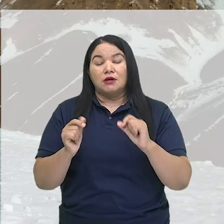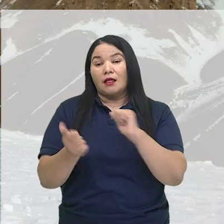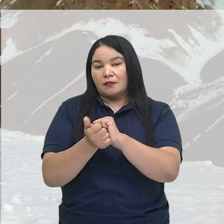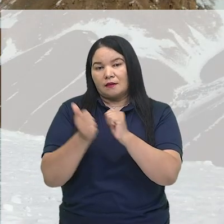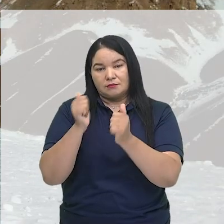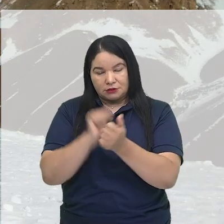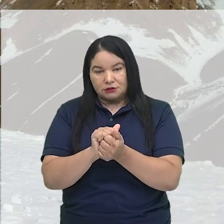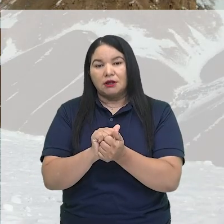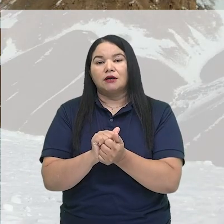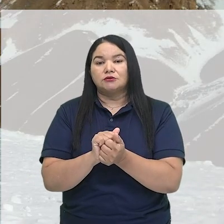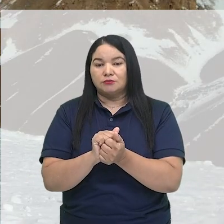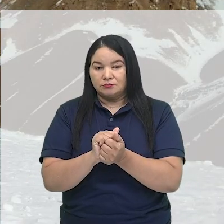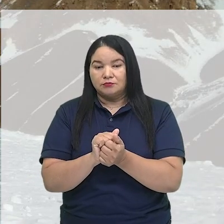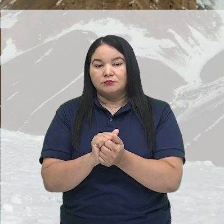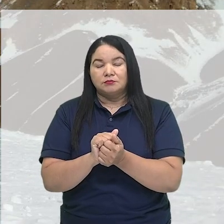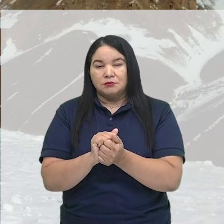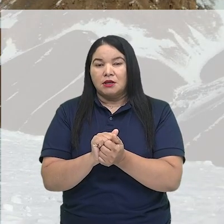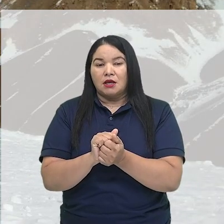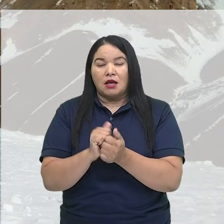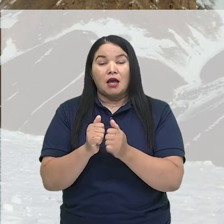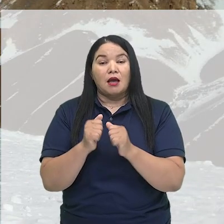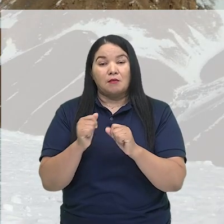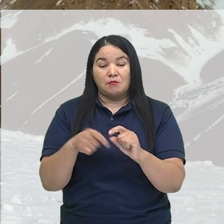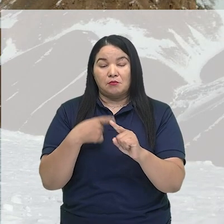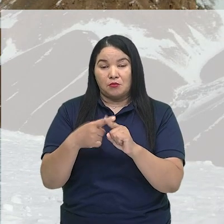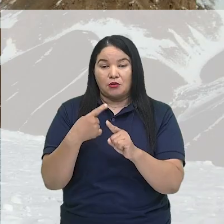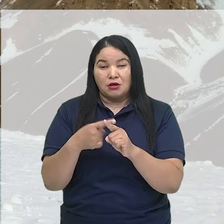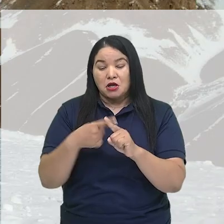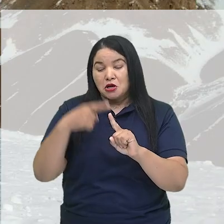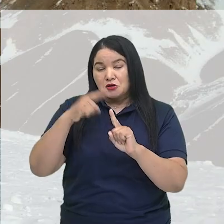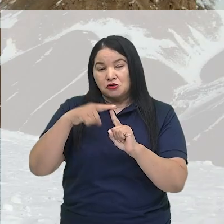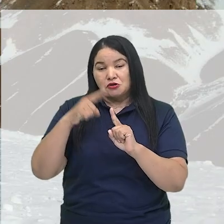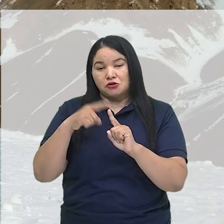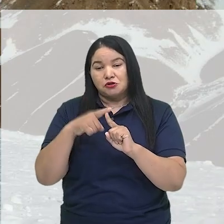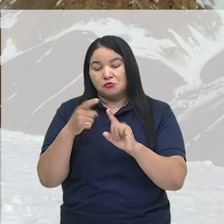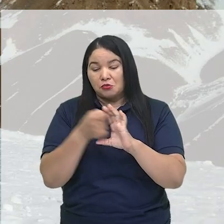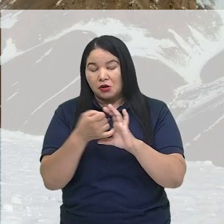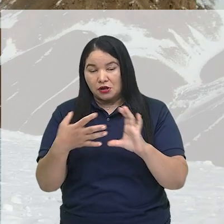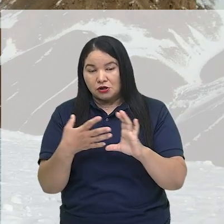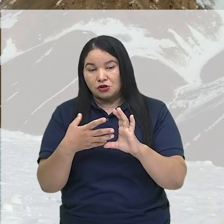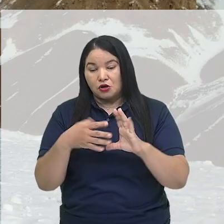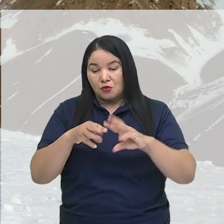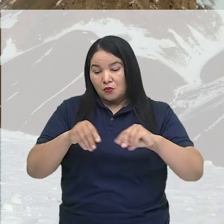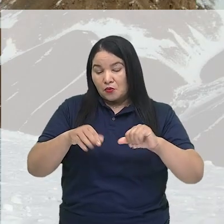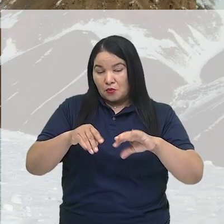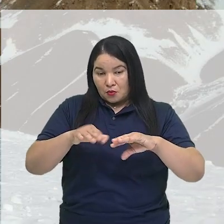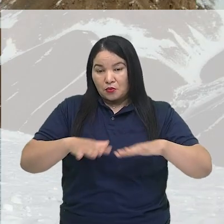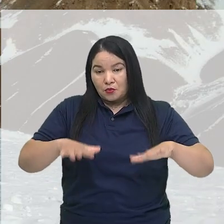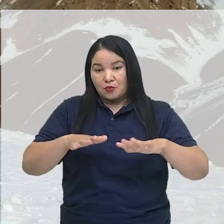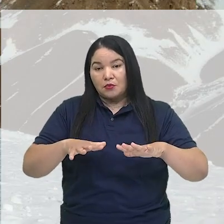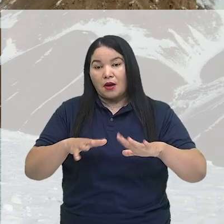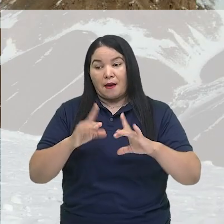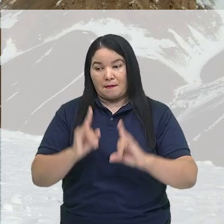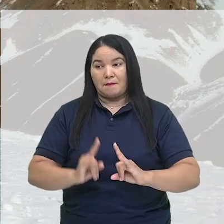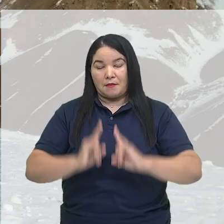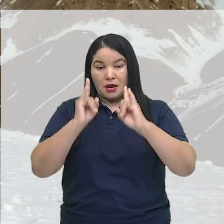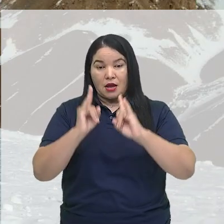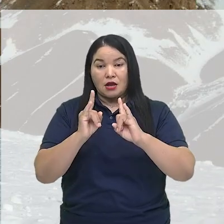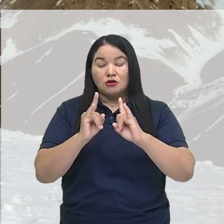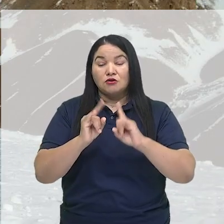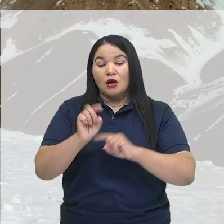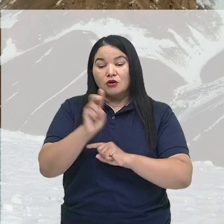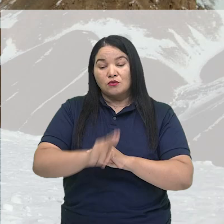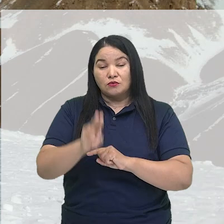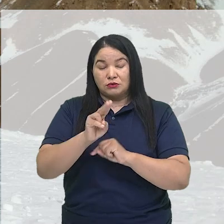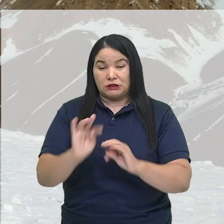adaptado para esse tipo de característica do solo, né? Esses prédios já estão com tecnologia